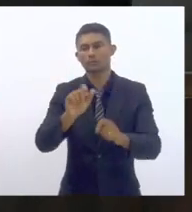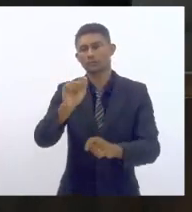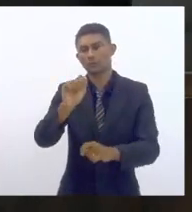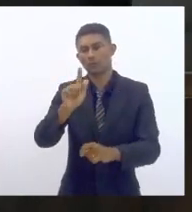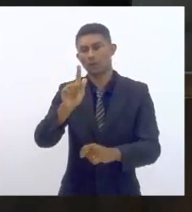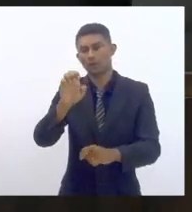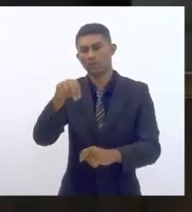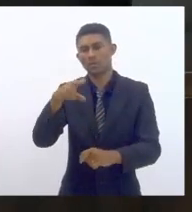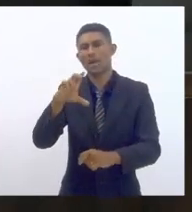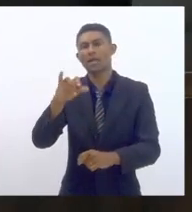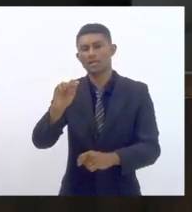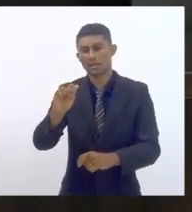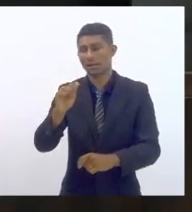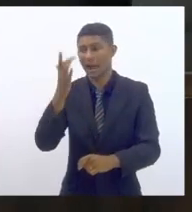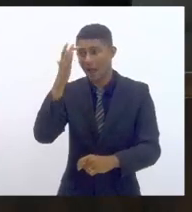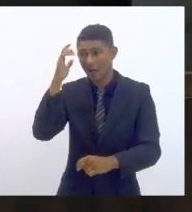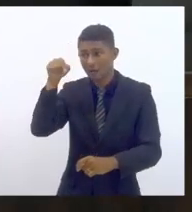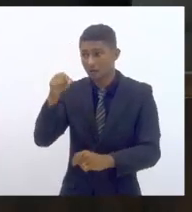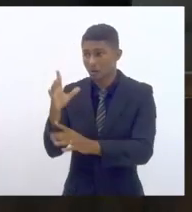tem quórum aqui.